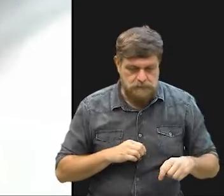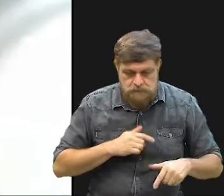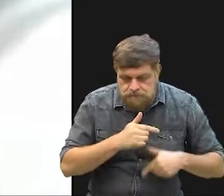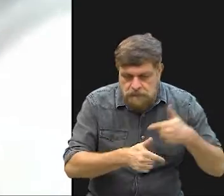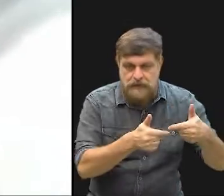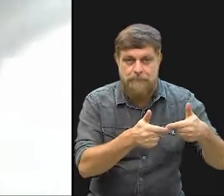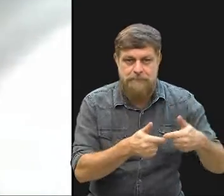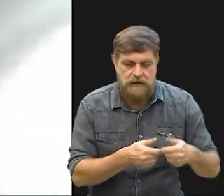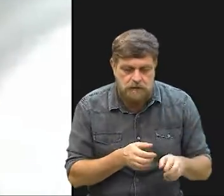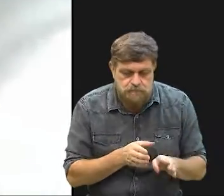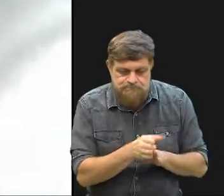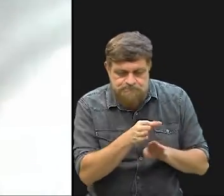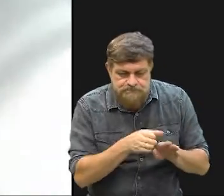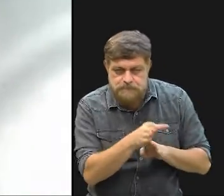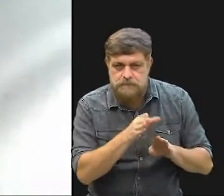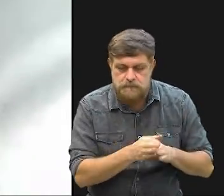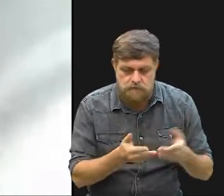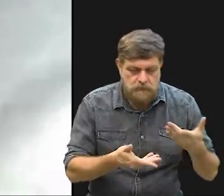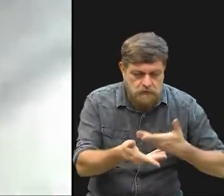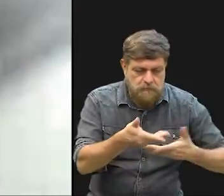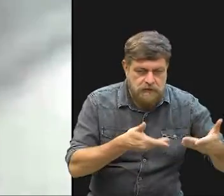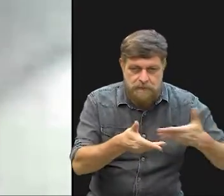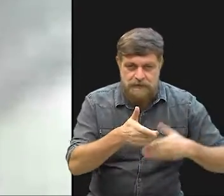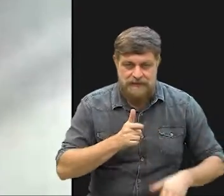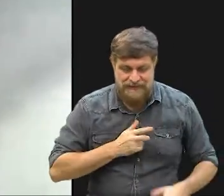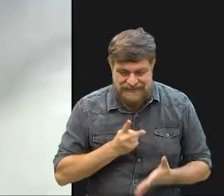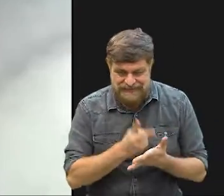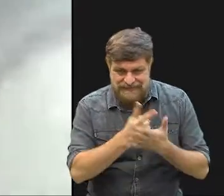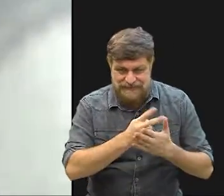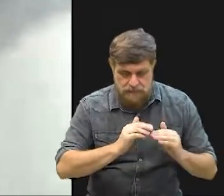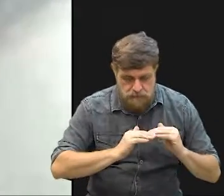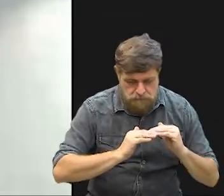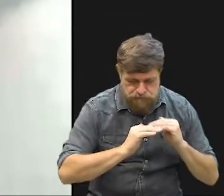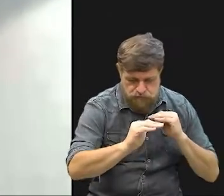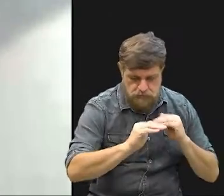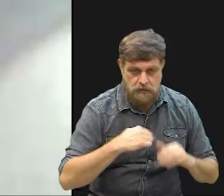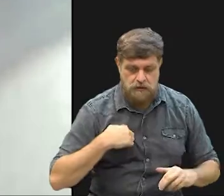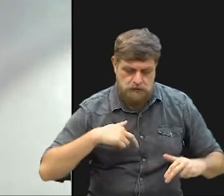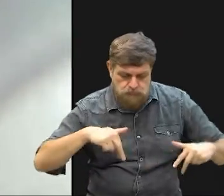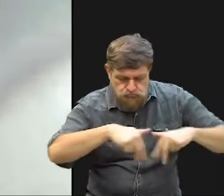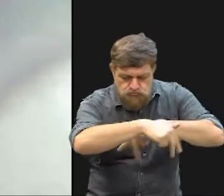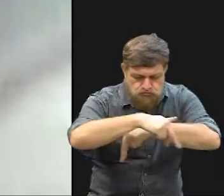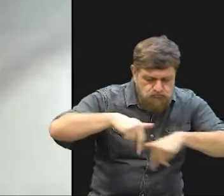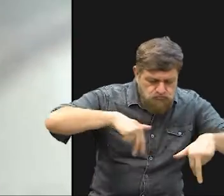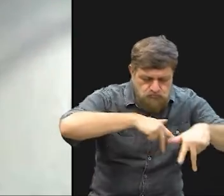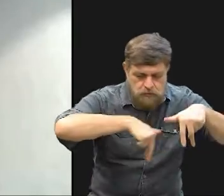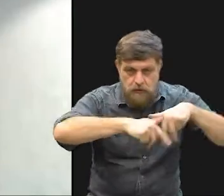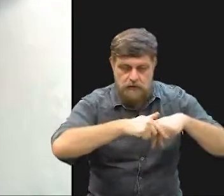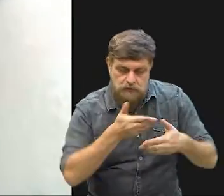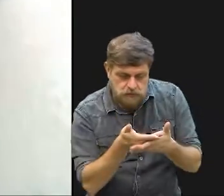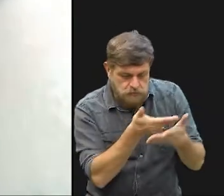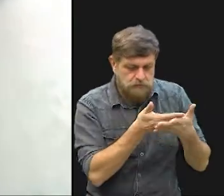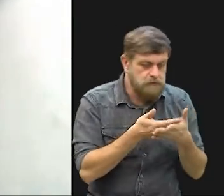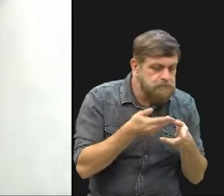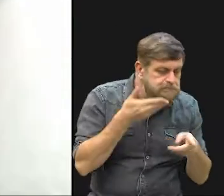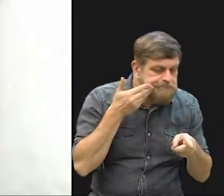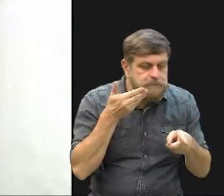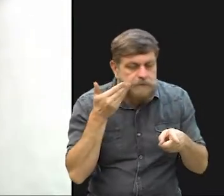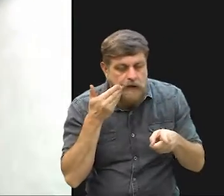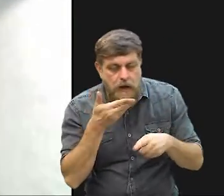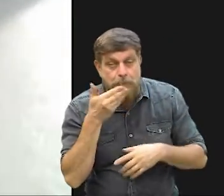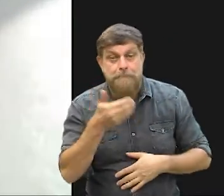procuro jogar... buscar o vertical sempre. Então, assim, estamos estudando, estamos